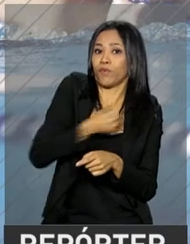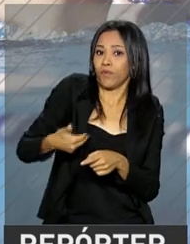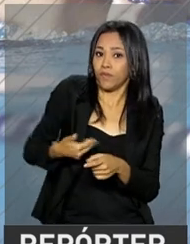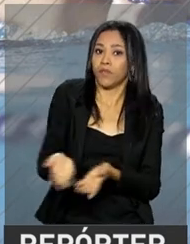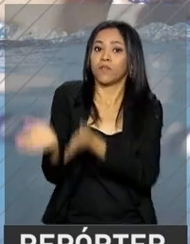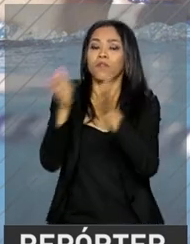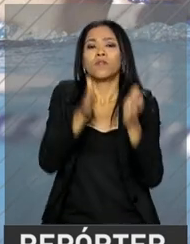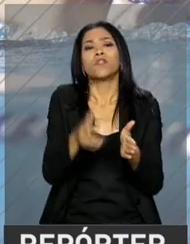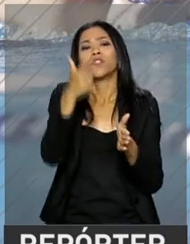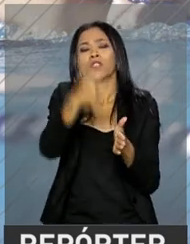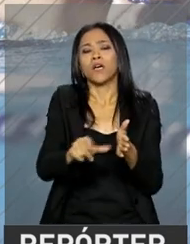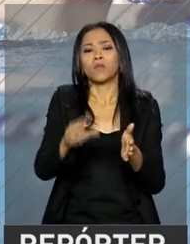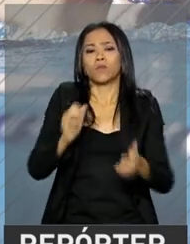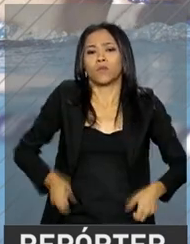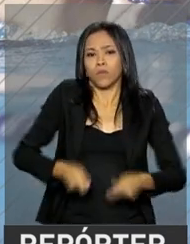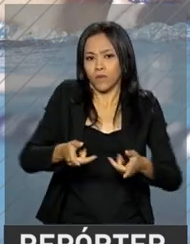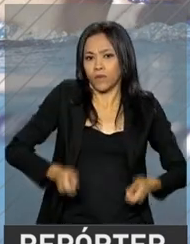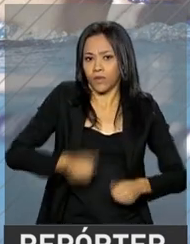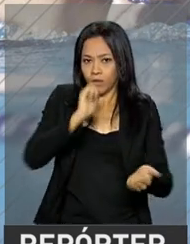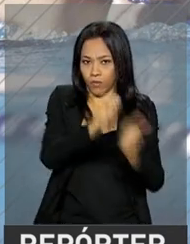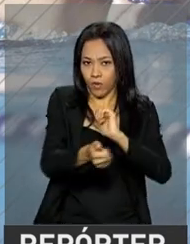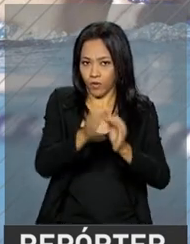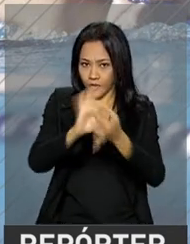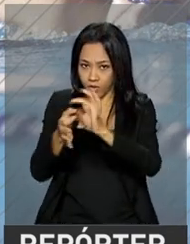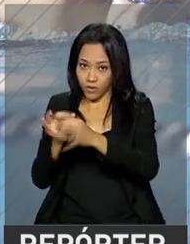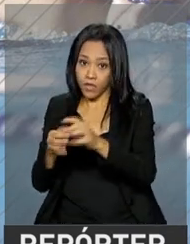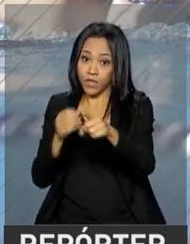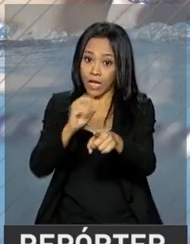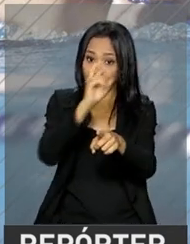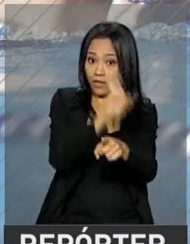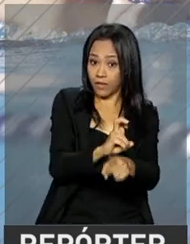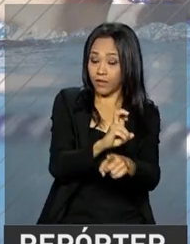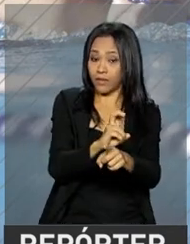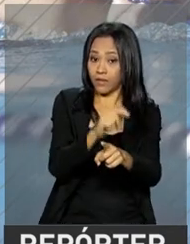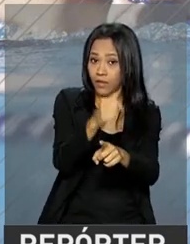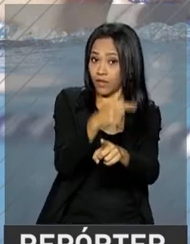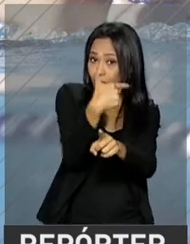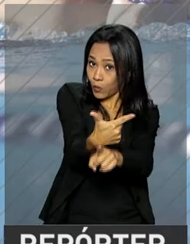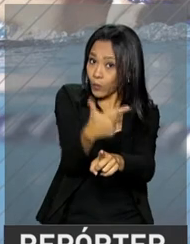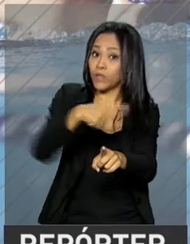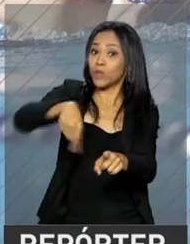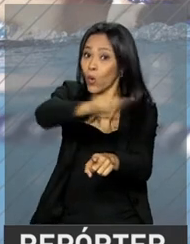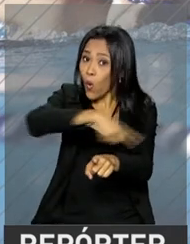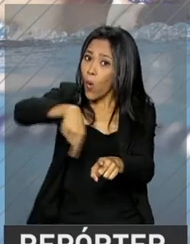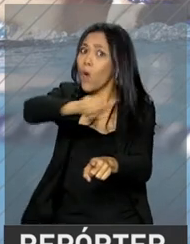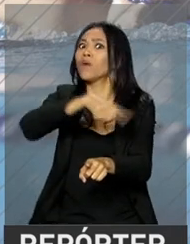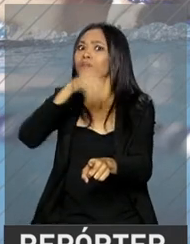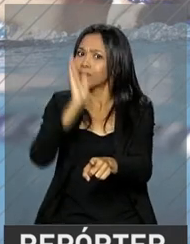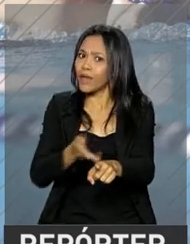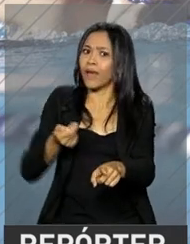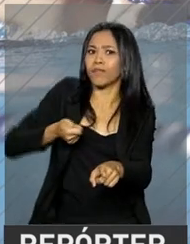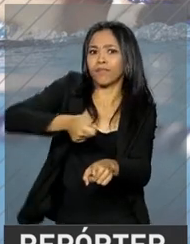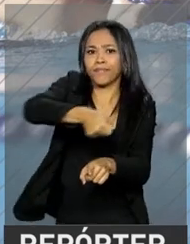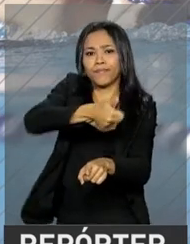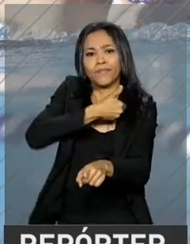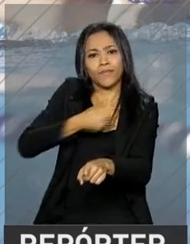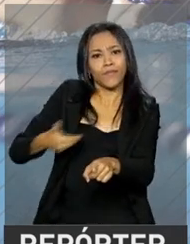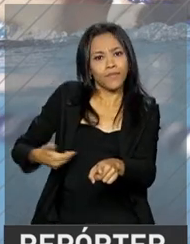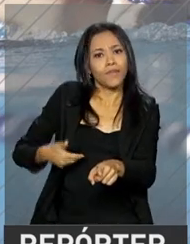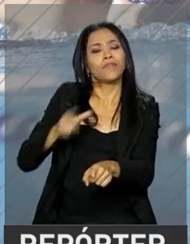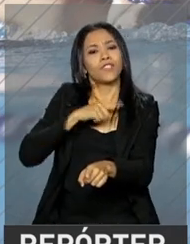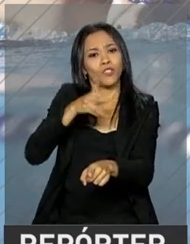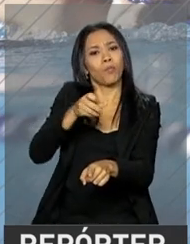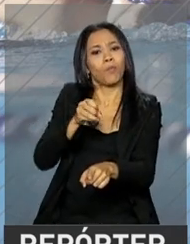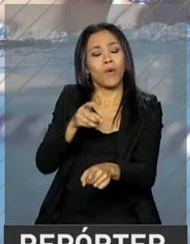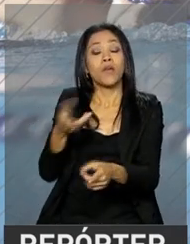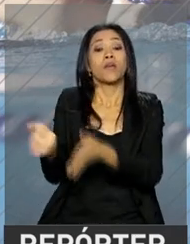paralímpicos todas as 72 medalhas brasileiras foram conquistadas pessoas patrocinadas pela bolsa atleta e mais